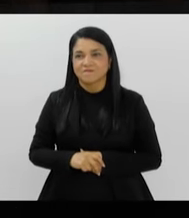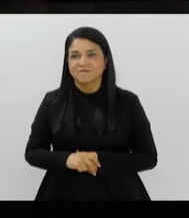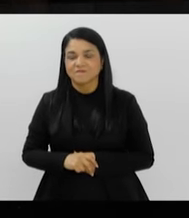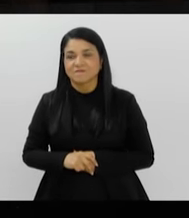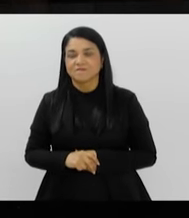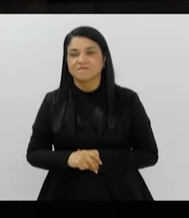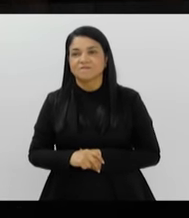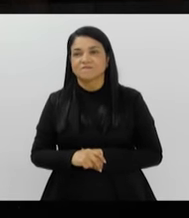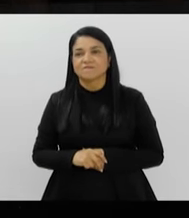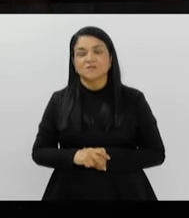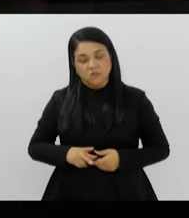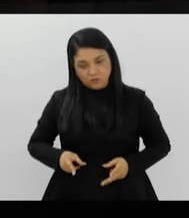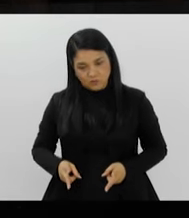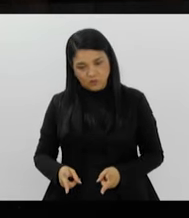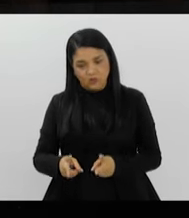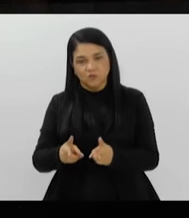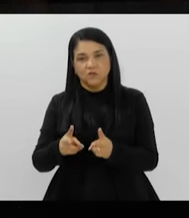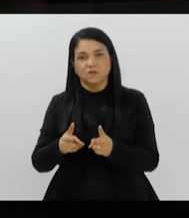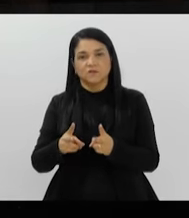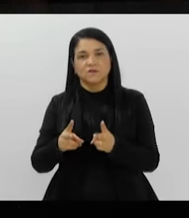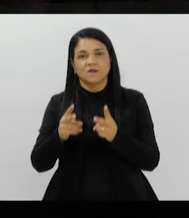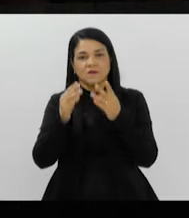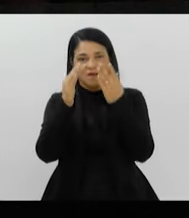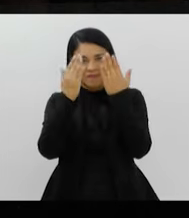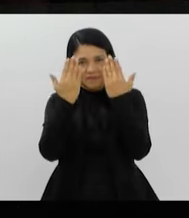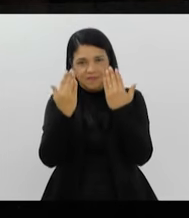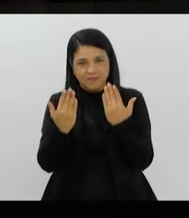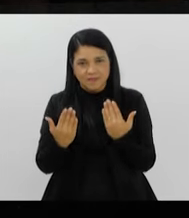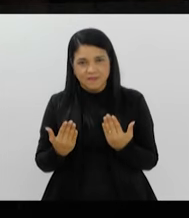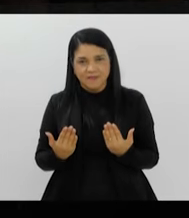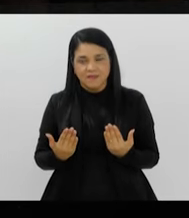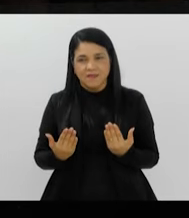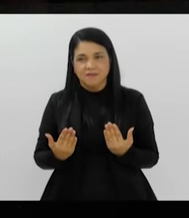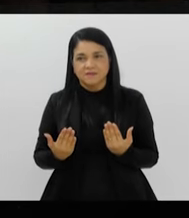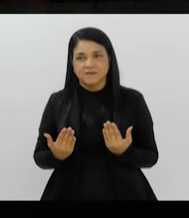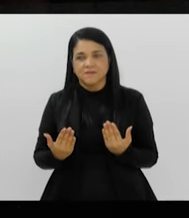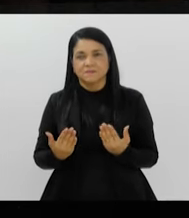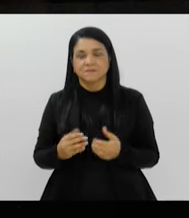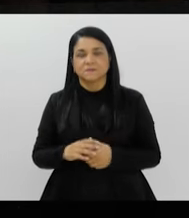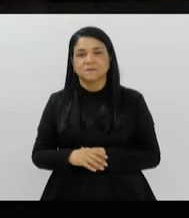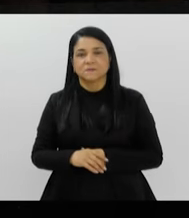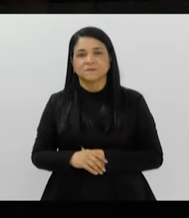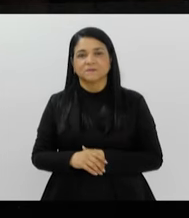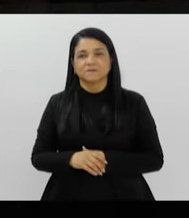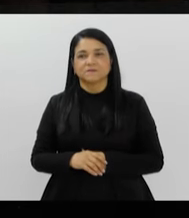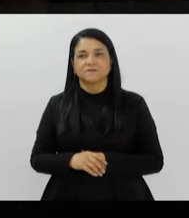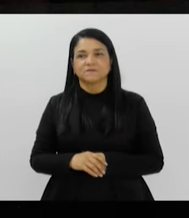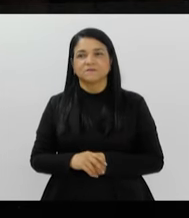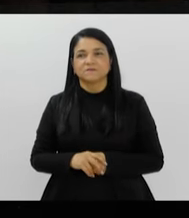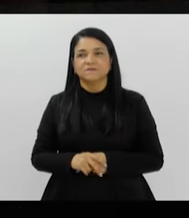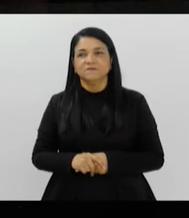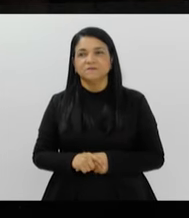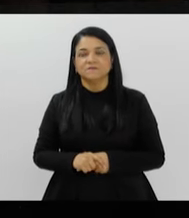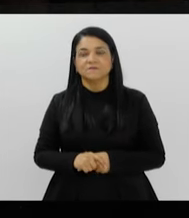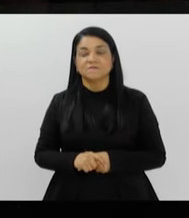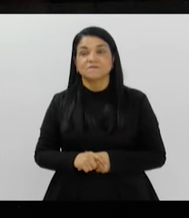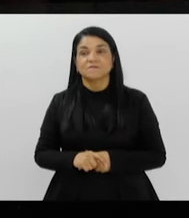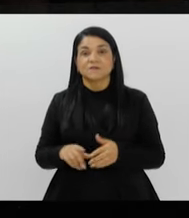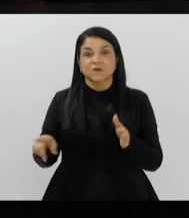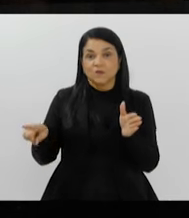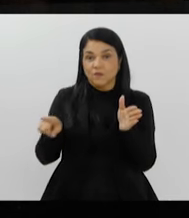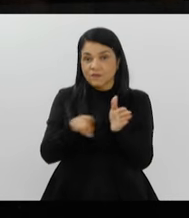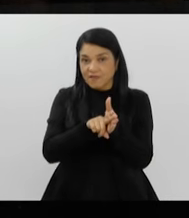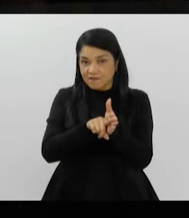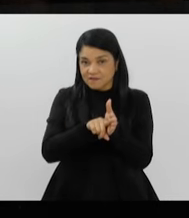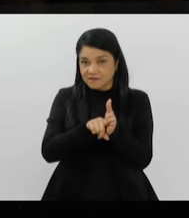Mas, continuando a análise dessa peça, o déficit